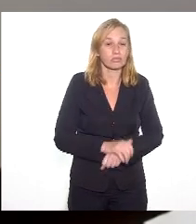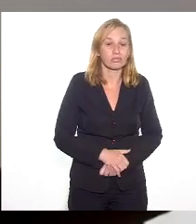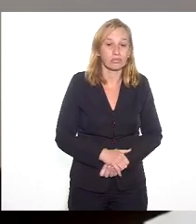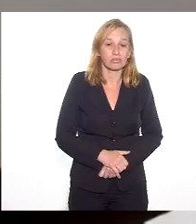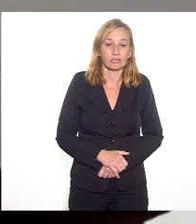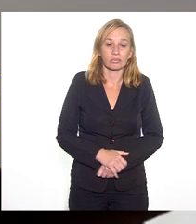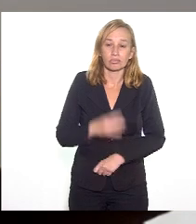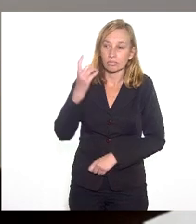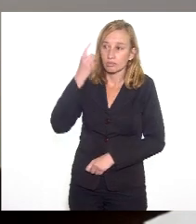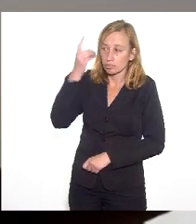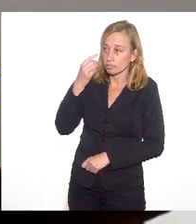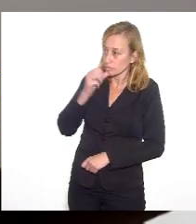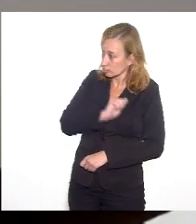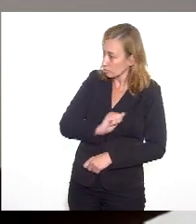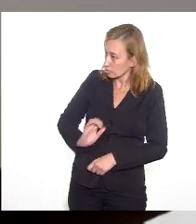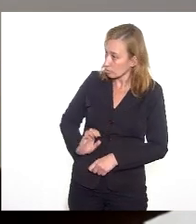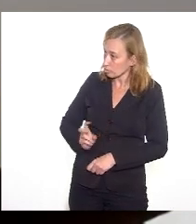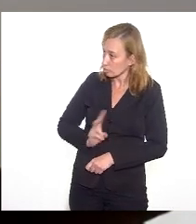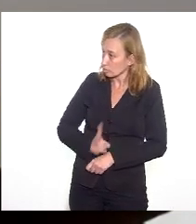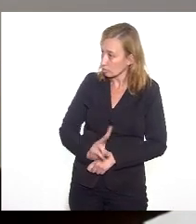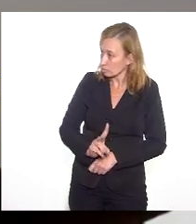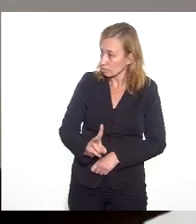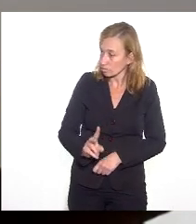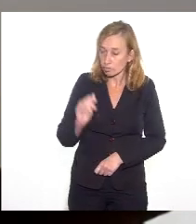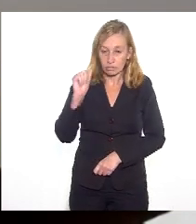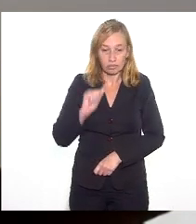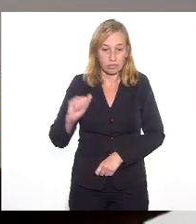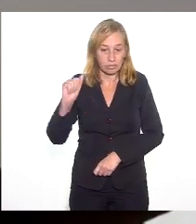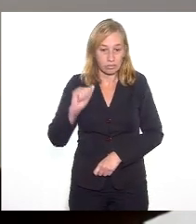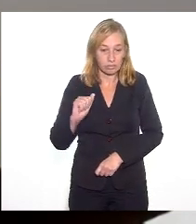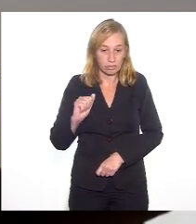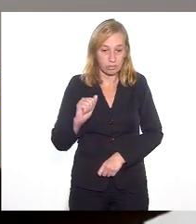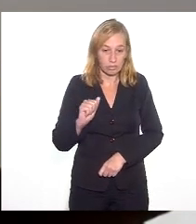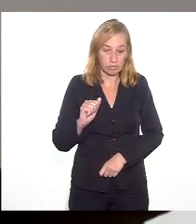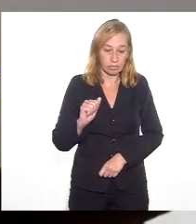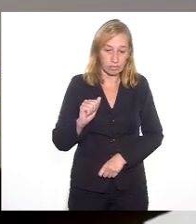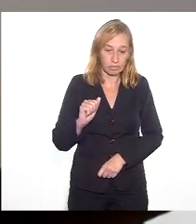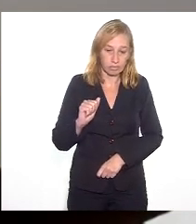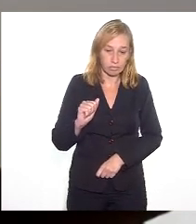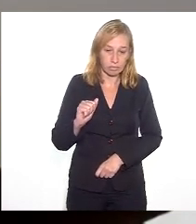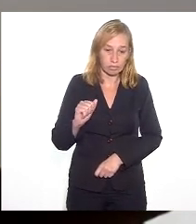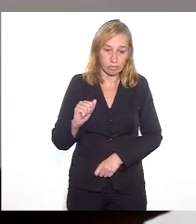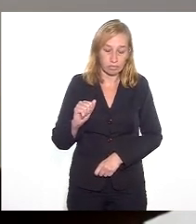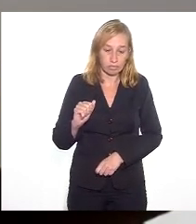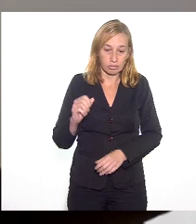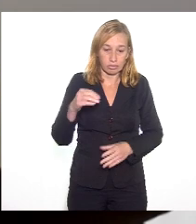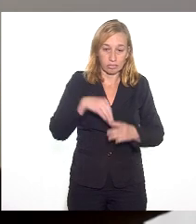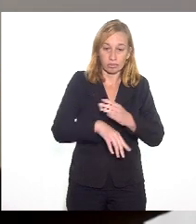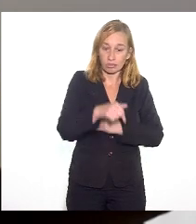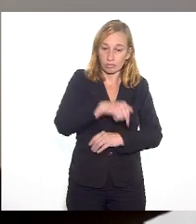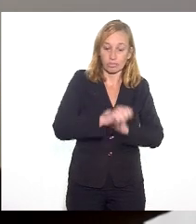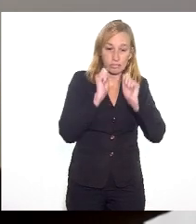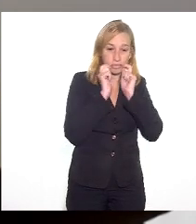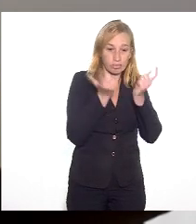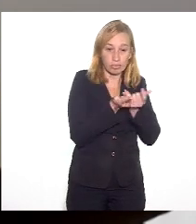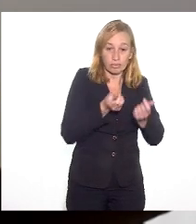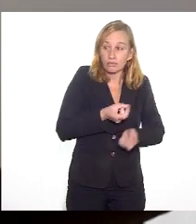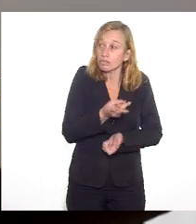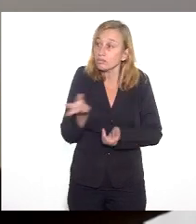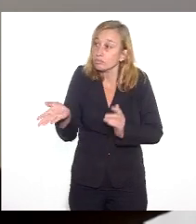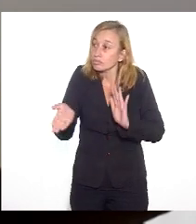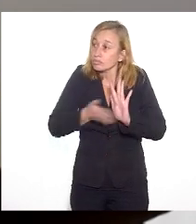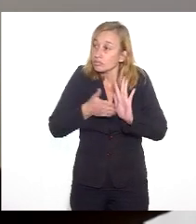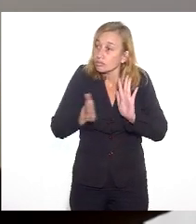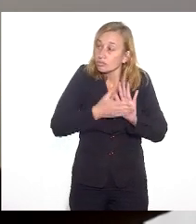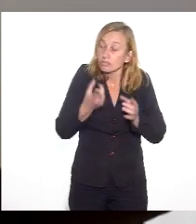sabe, deputado André Ciliano, manter um assessor legislativo permanente aqui na LERJ, porque a quantidade de propostas e